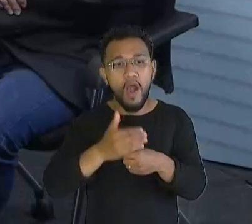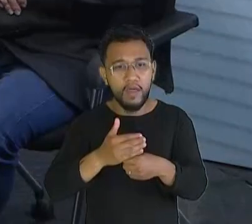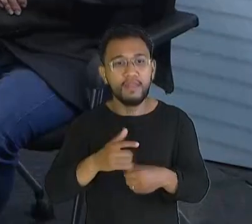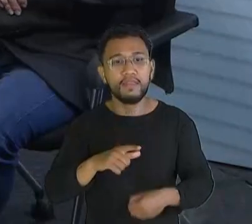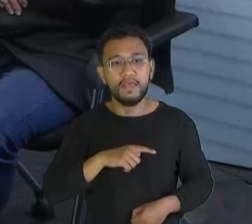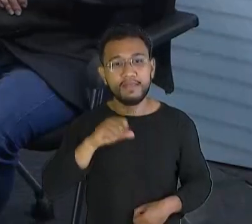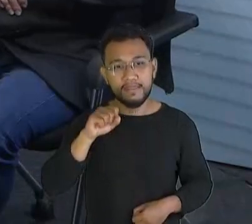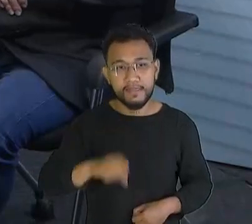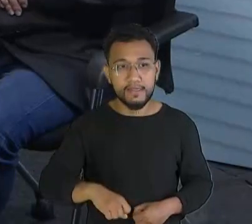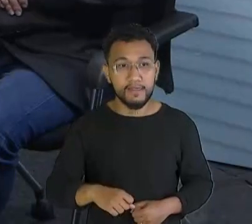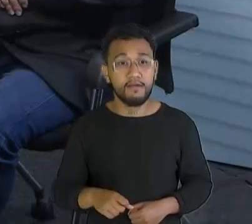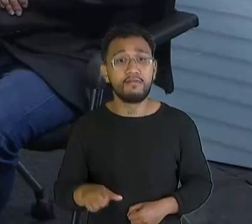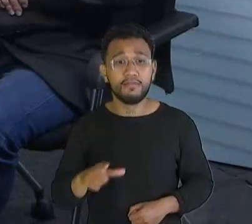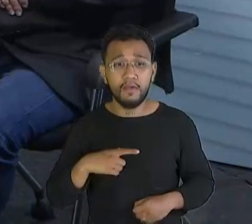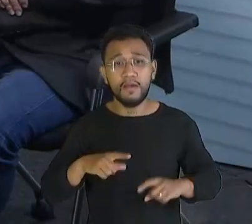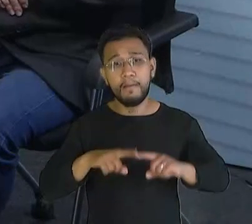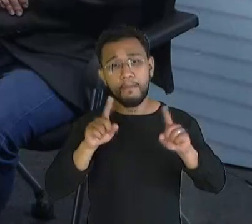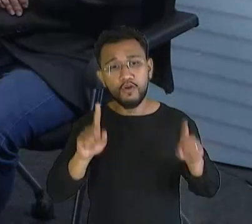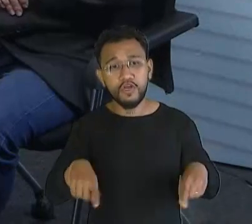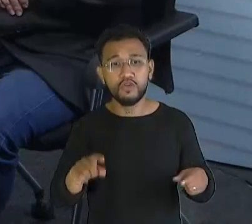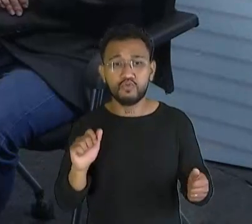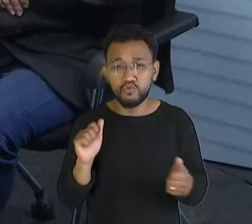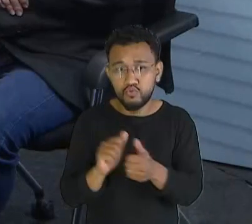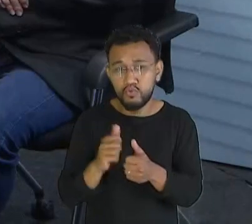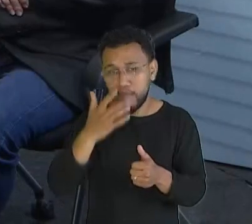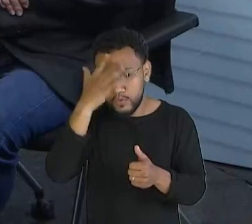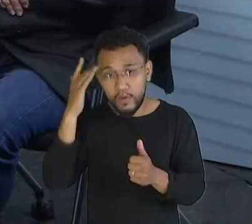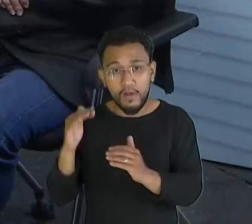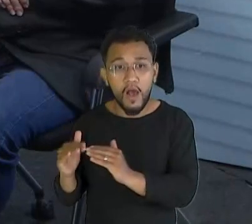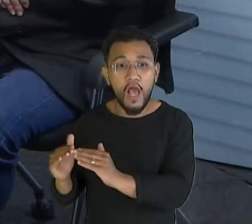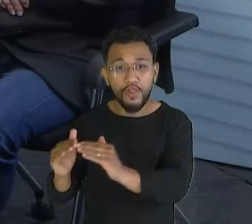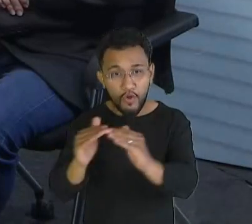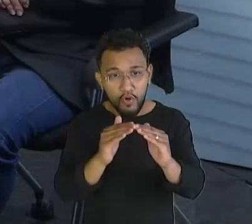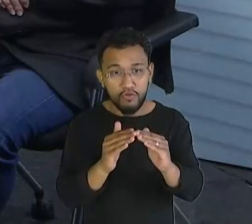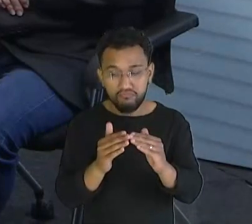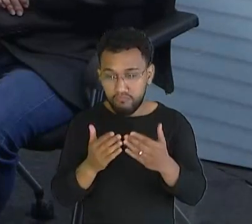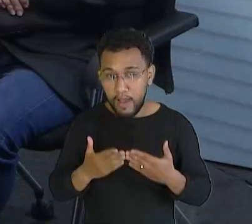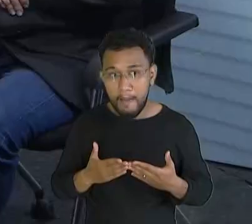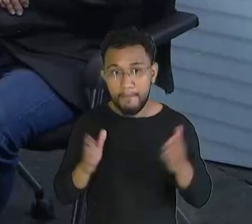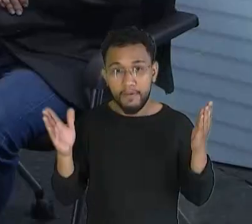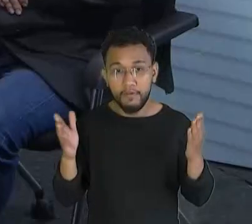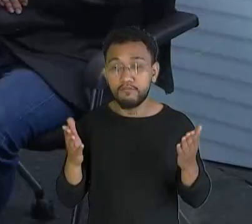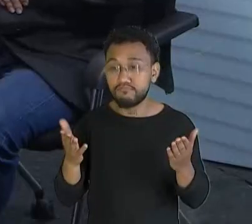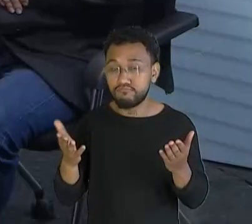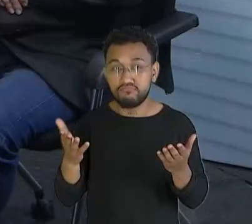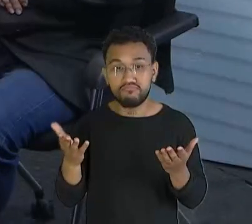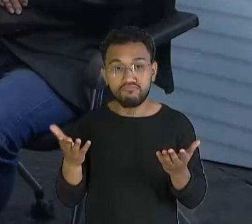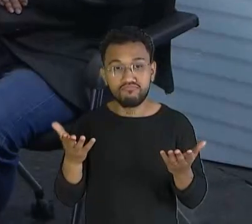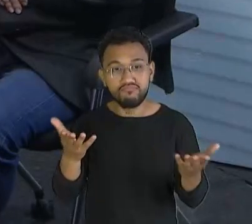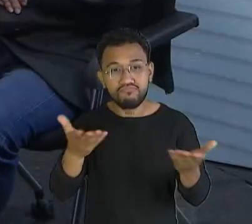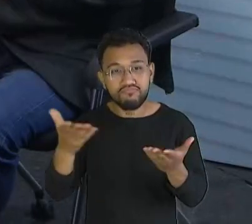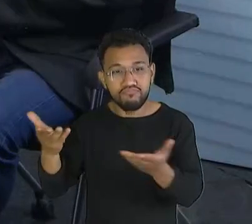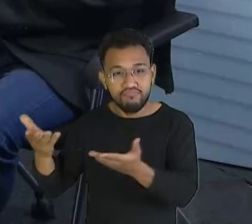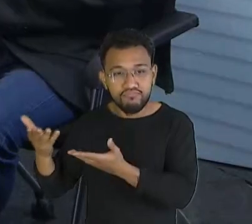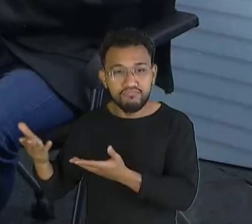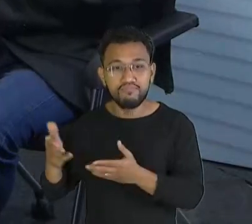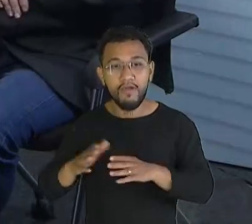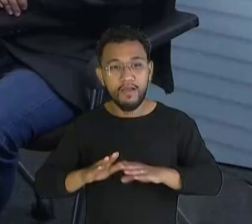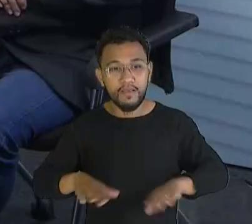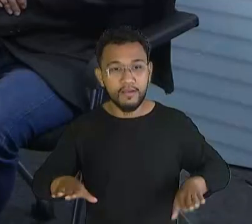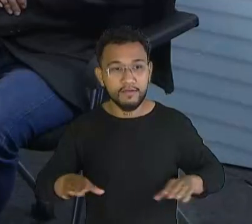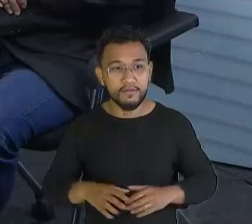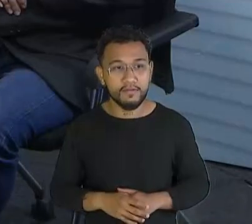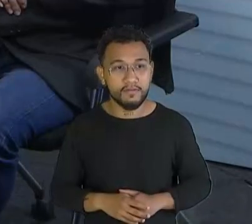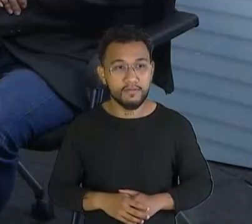E a gente também faz alguns projetos com a comunidade ao redor para abrir esses espaços para as crianças. A gente está iniciando agora. Esse é o refeitório.